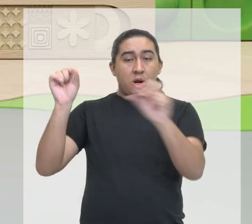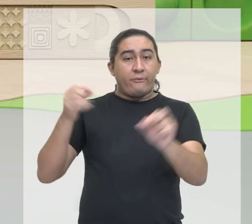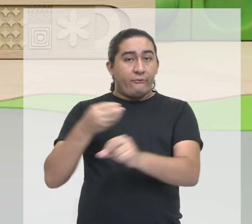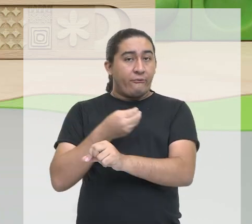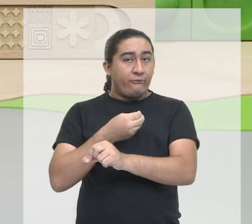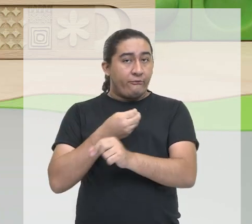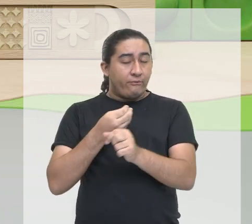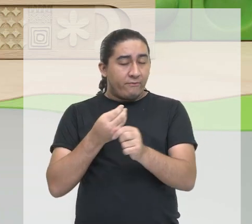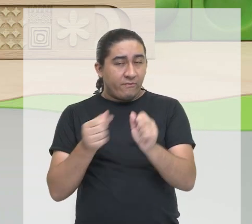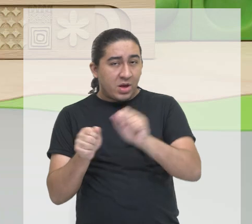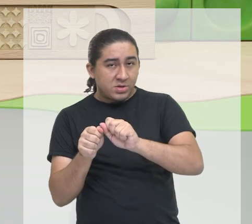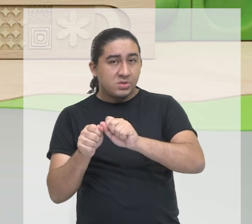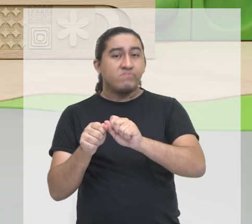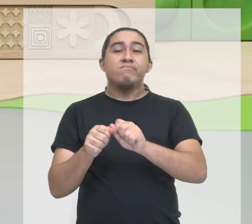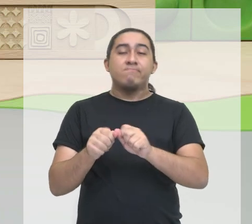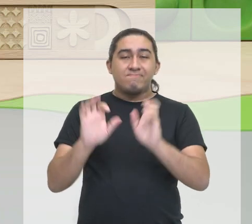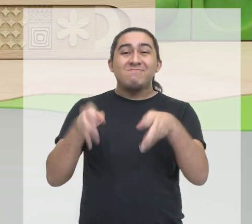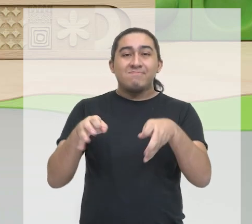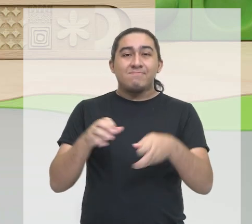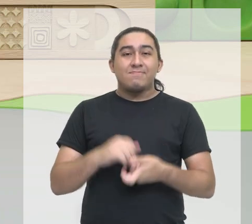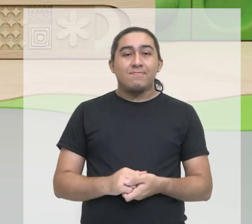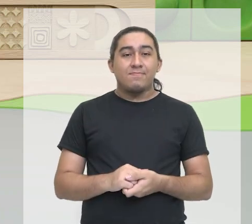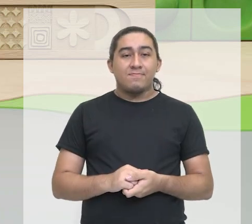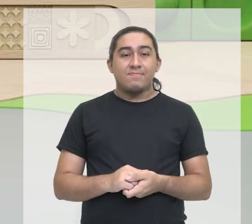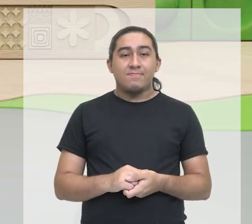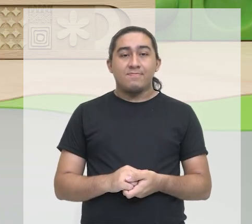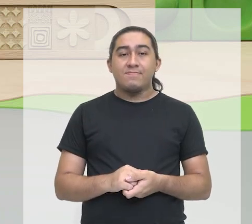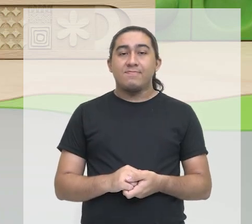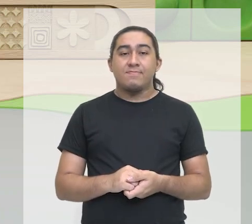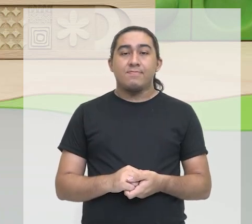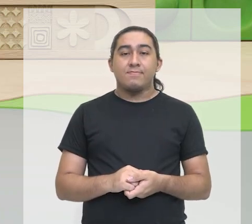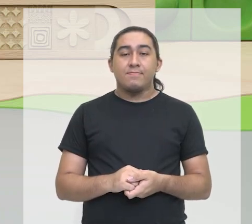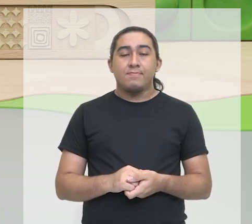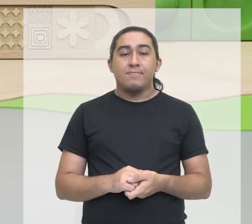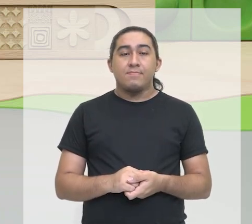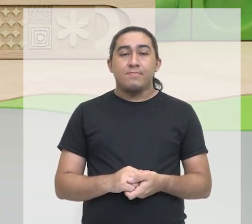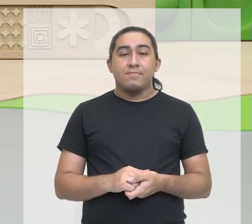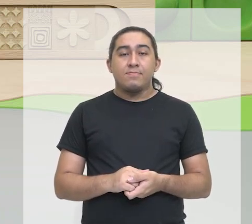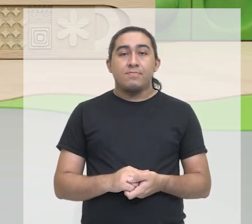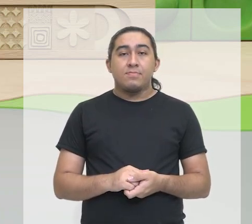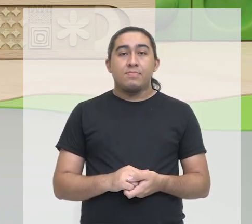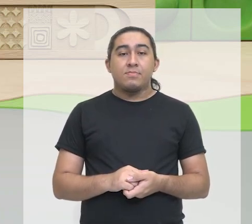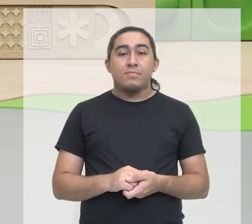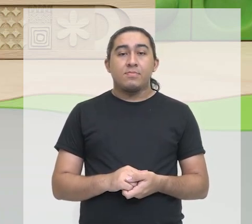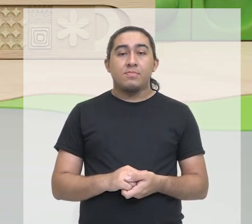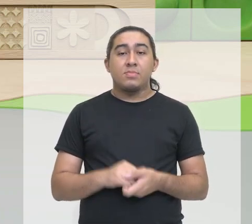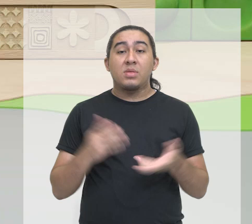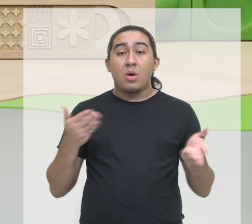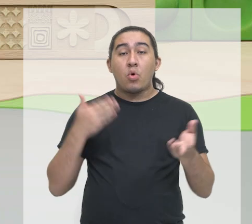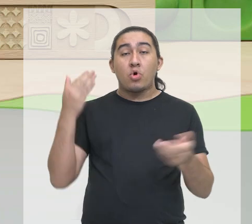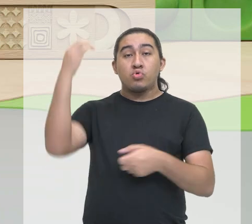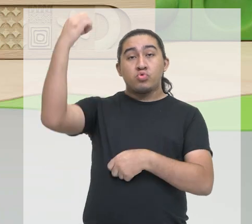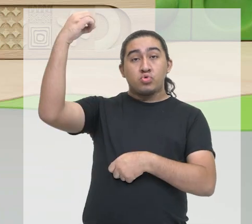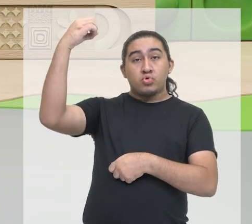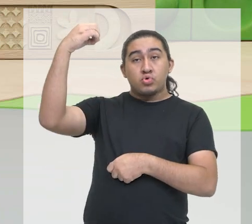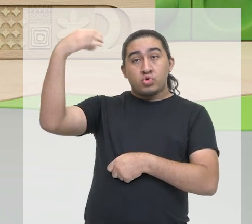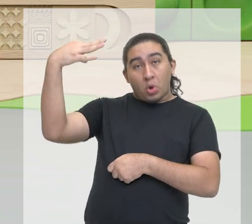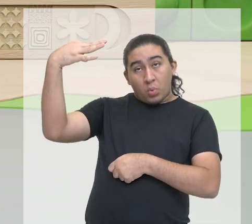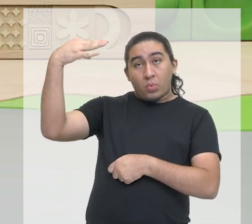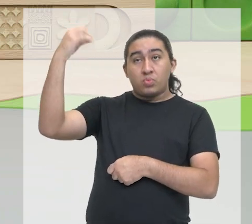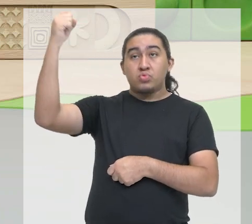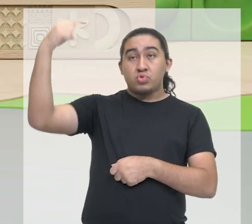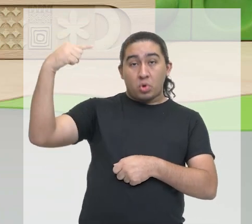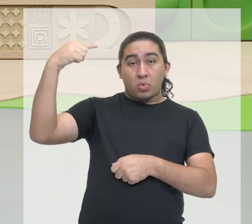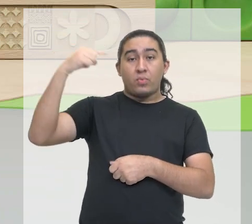seu ciclo de vida, correto? Bom, vamos então falar agora um pouco sobre o Sol. Não é porque ele está aqui no nosso